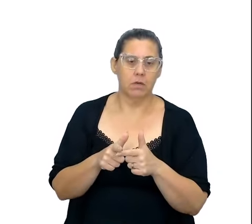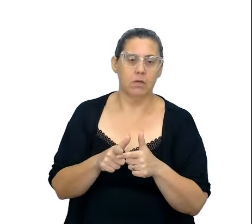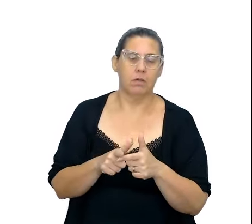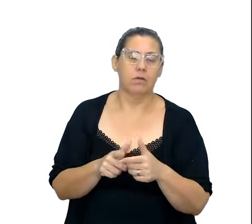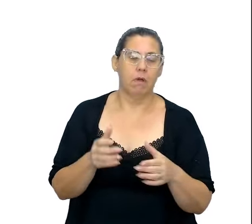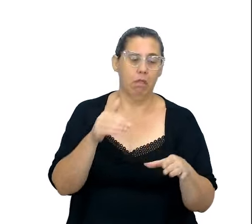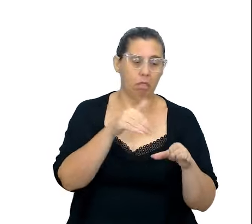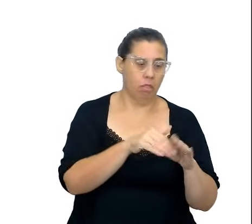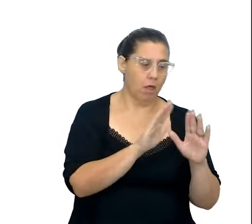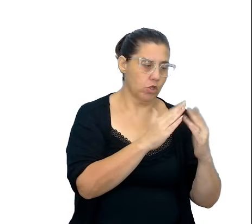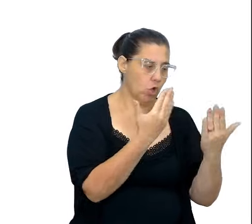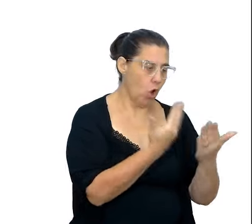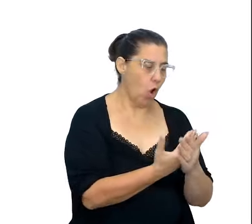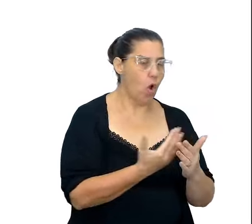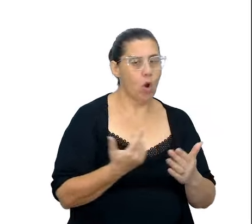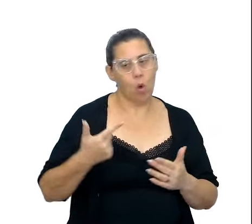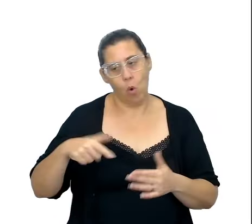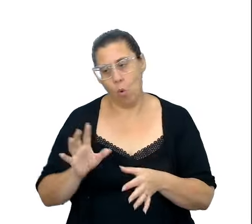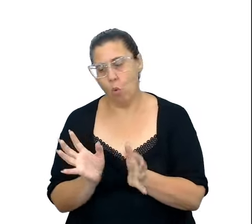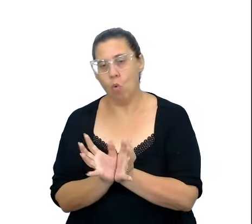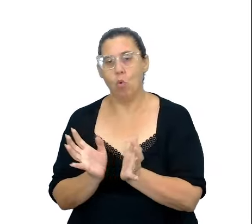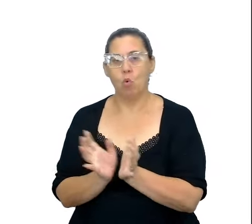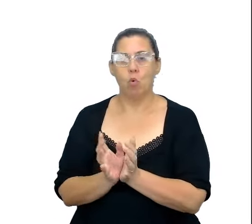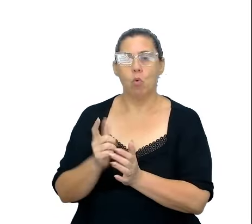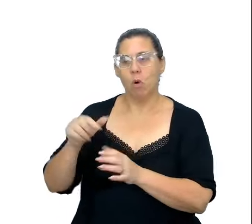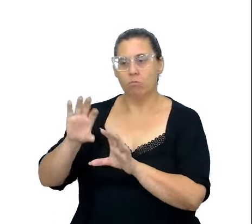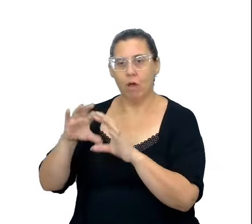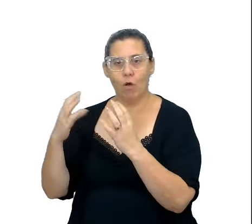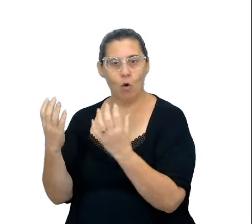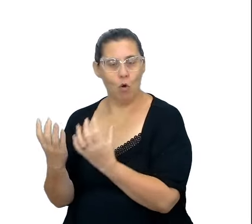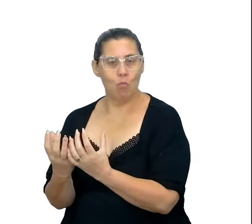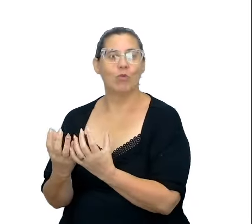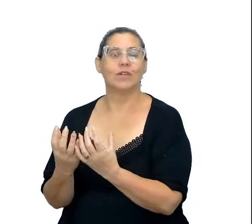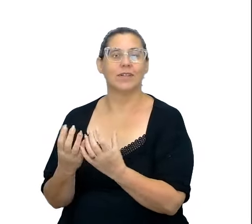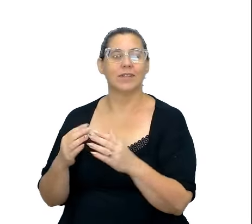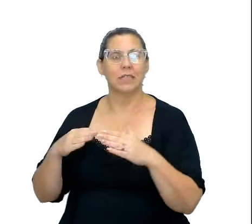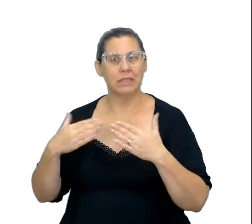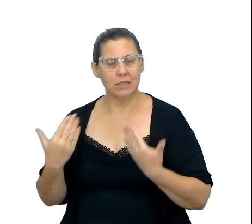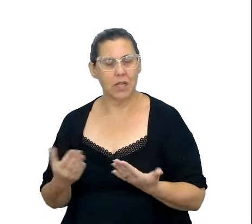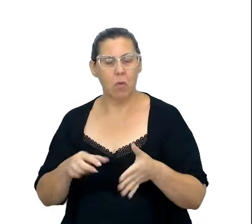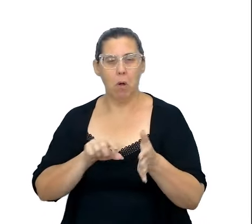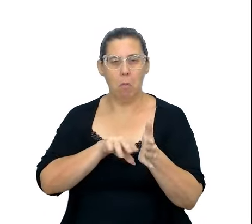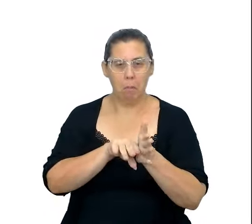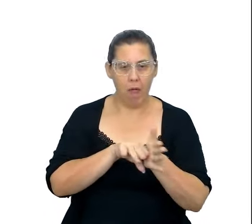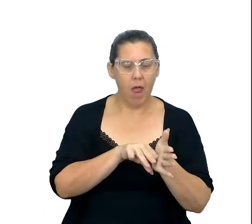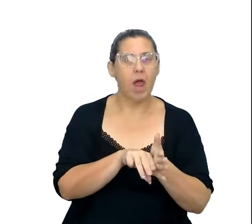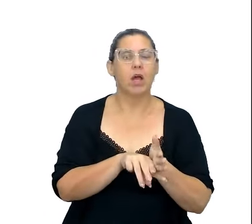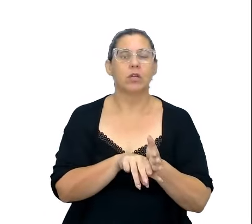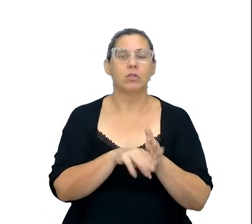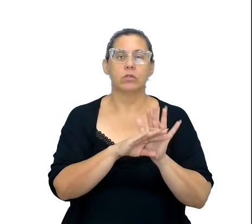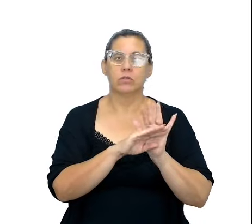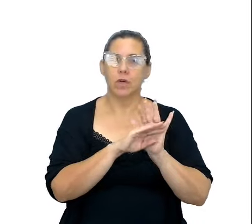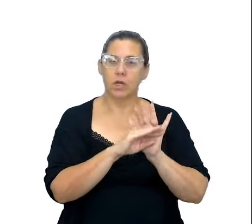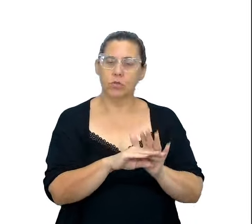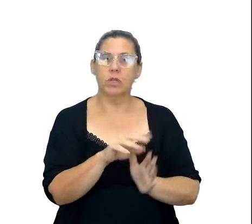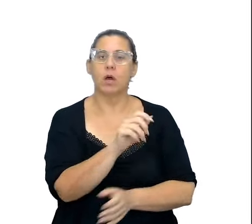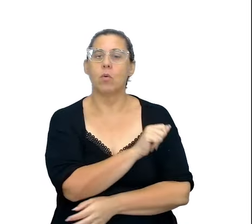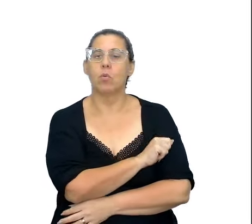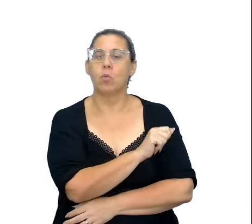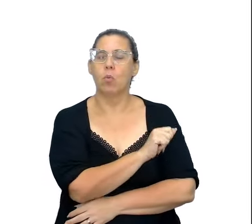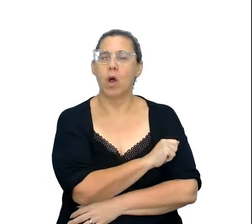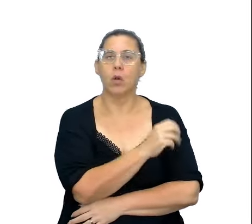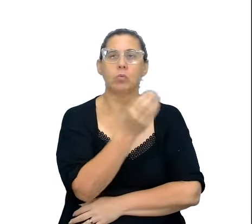da escola, seja no seu grupo, seja na comunidade. Então, é uma metodologia que faz com que o estudante,